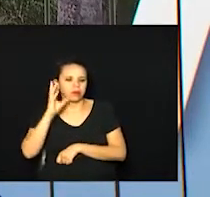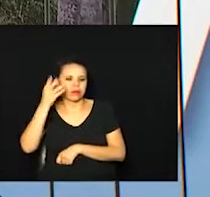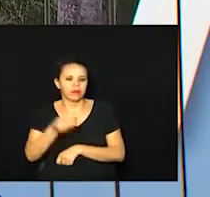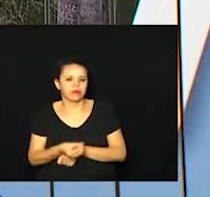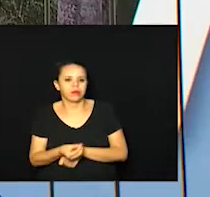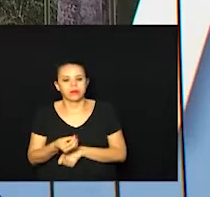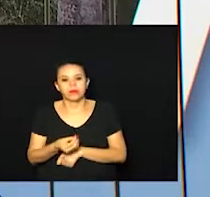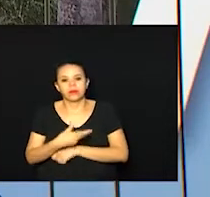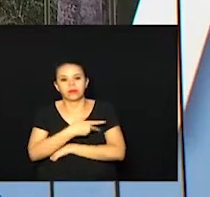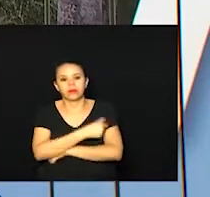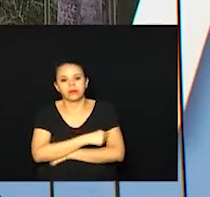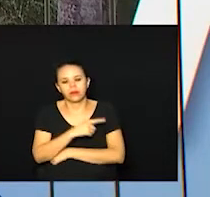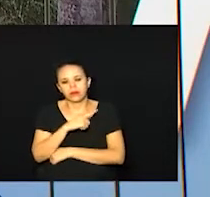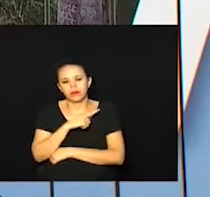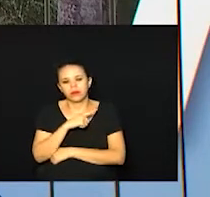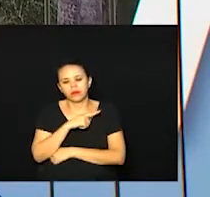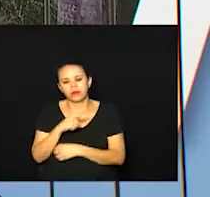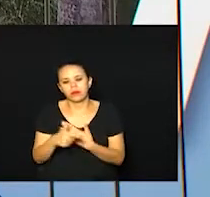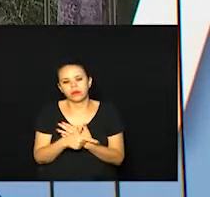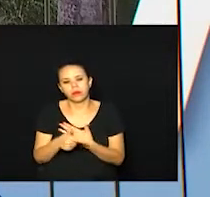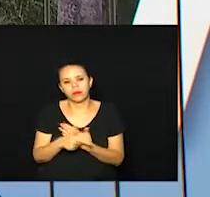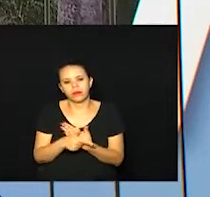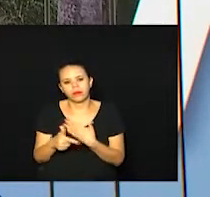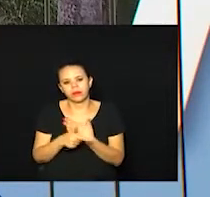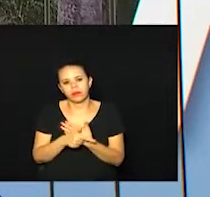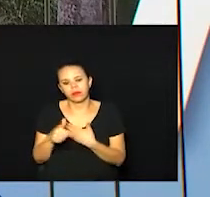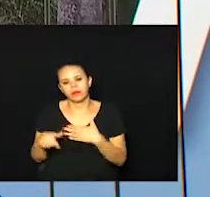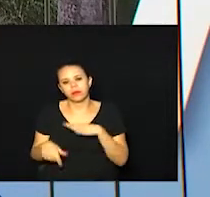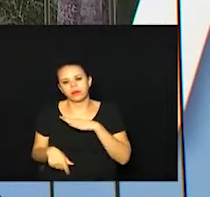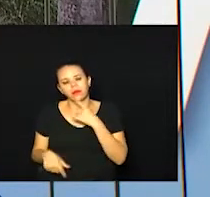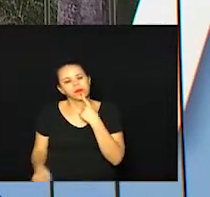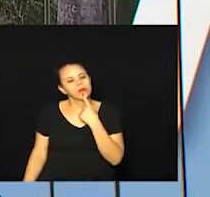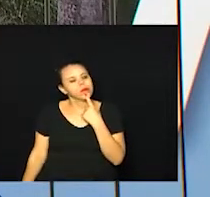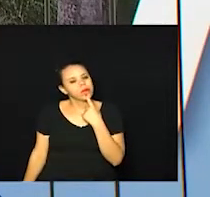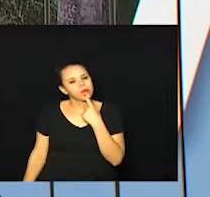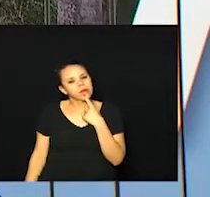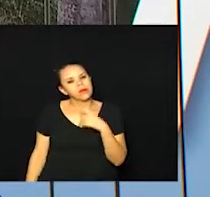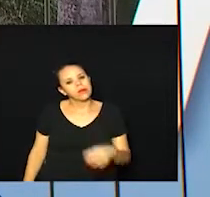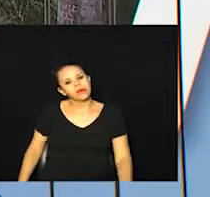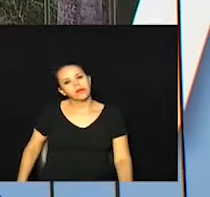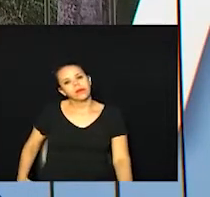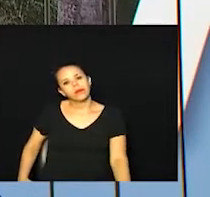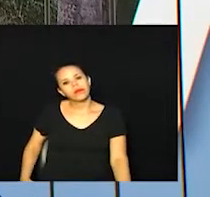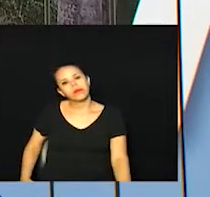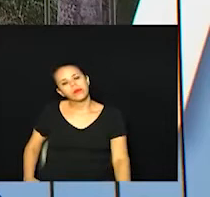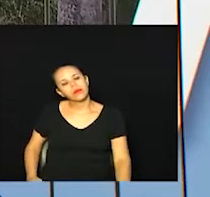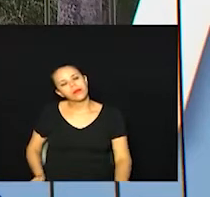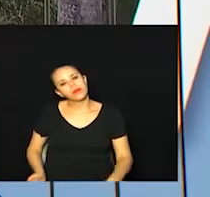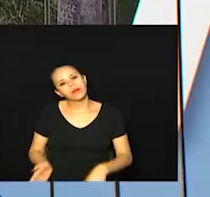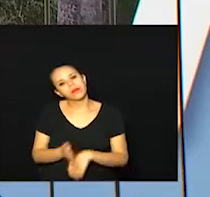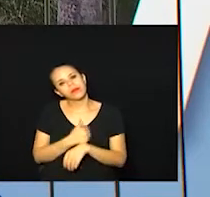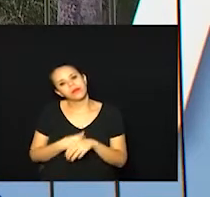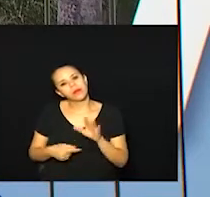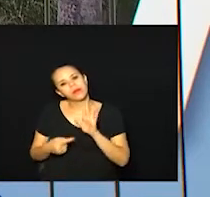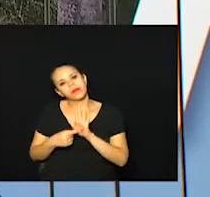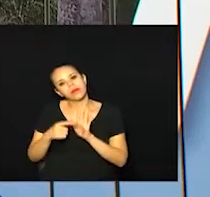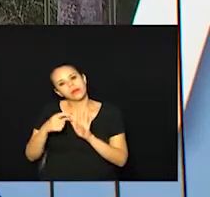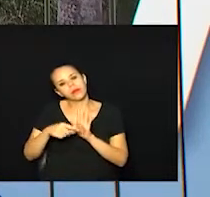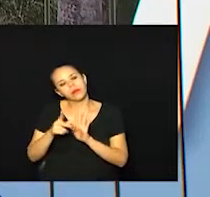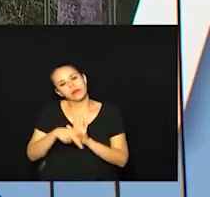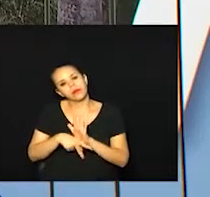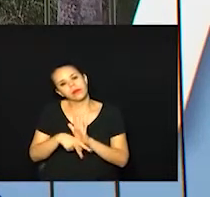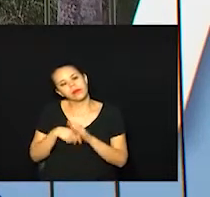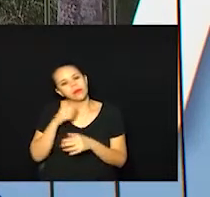que o passaporte tem esse papel. Aqui na cidade de Campinas, nós, antes da apresentação desse